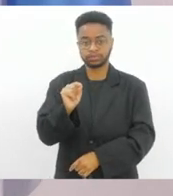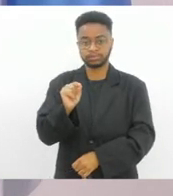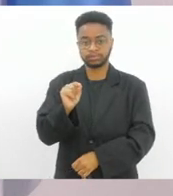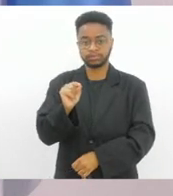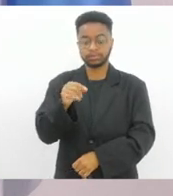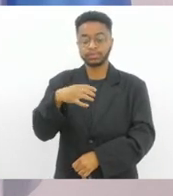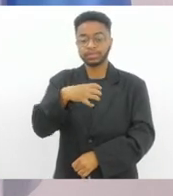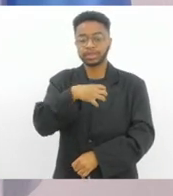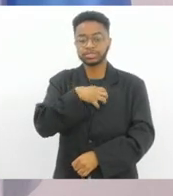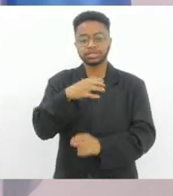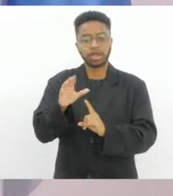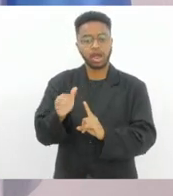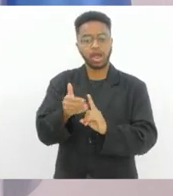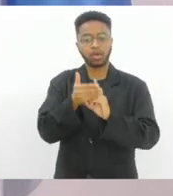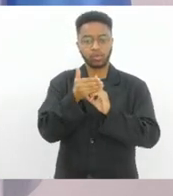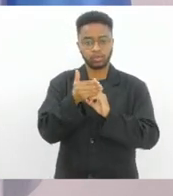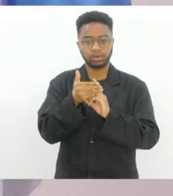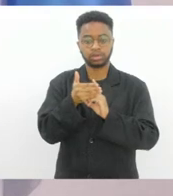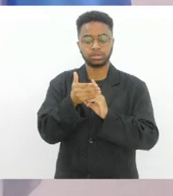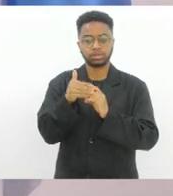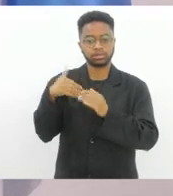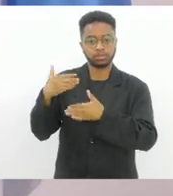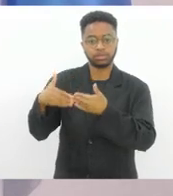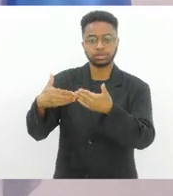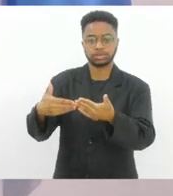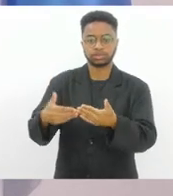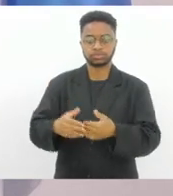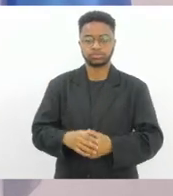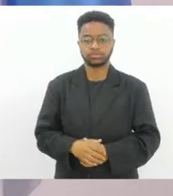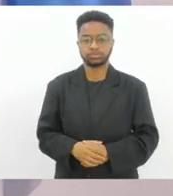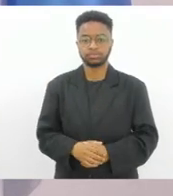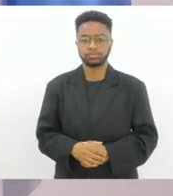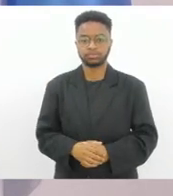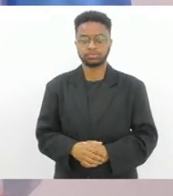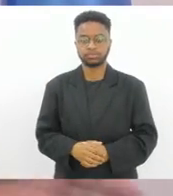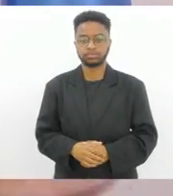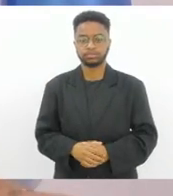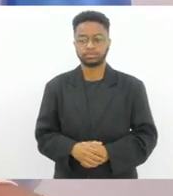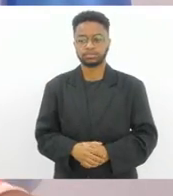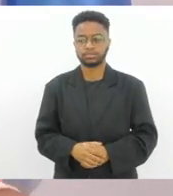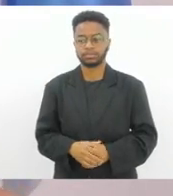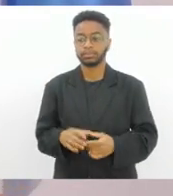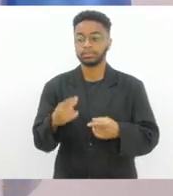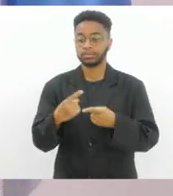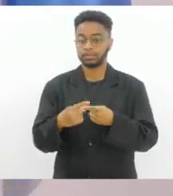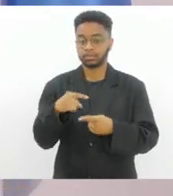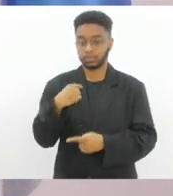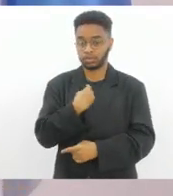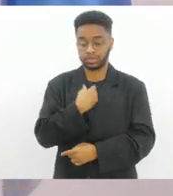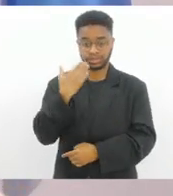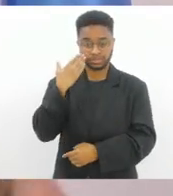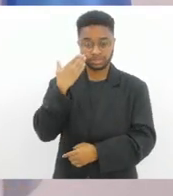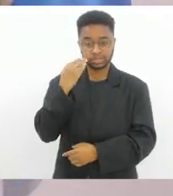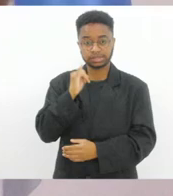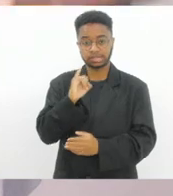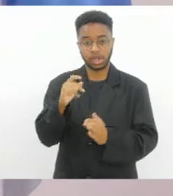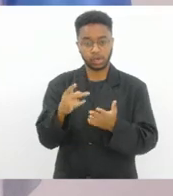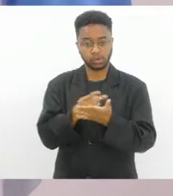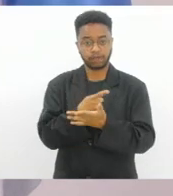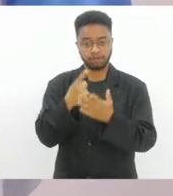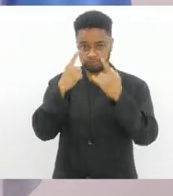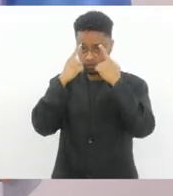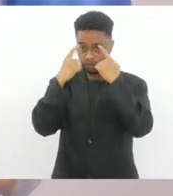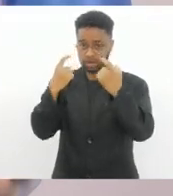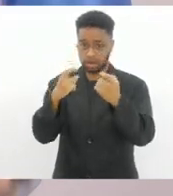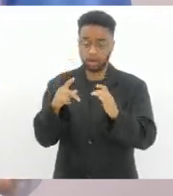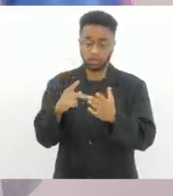sentirem acolhidas nesse processo também, porque a gente sabe que, diante da violência que é cometida